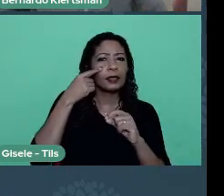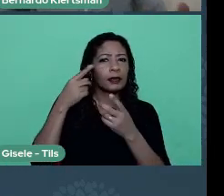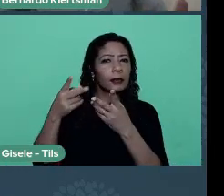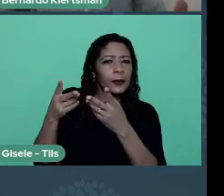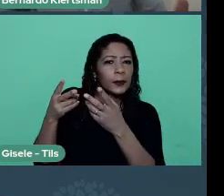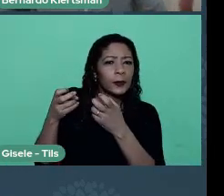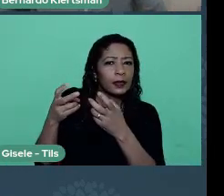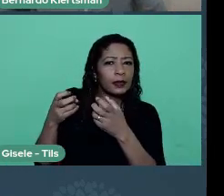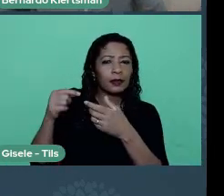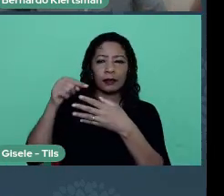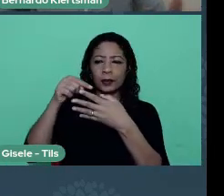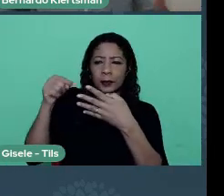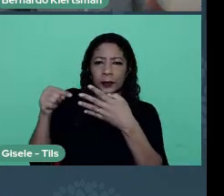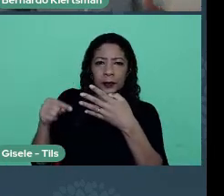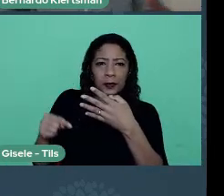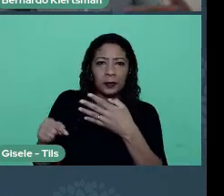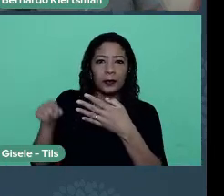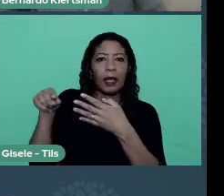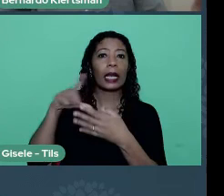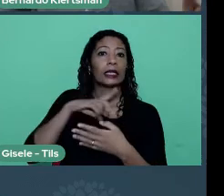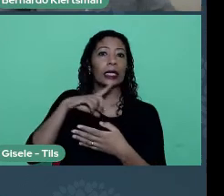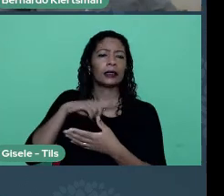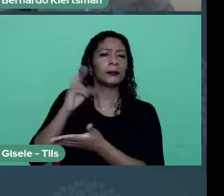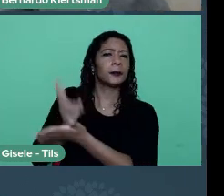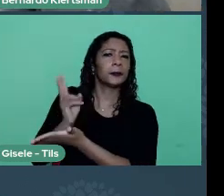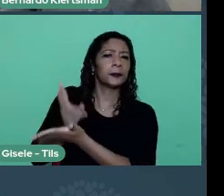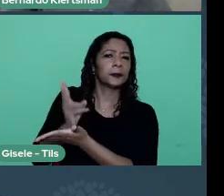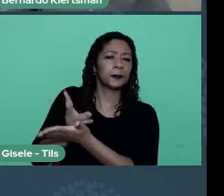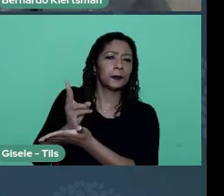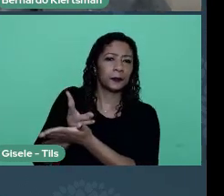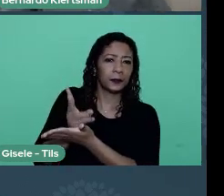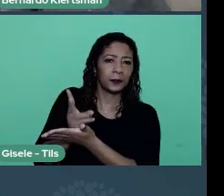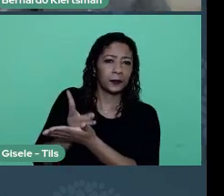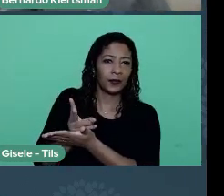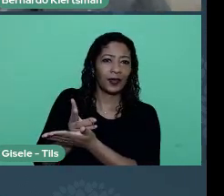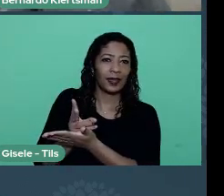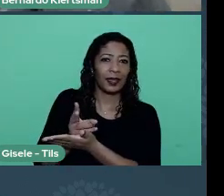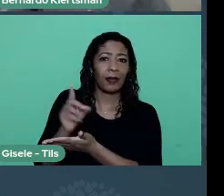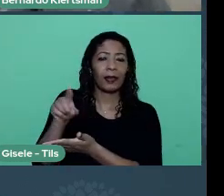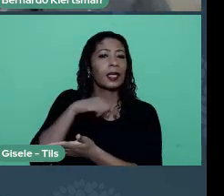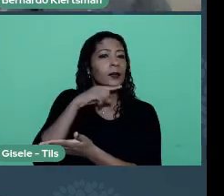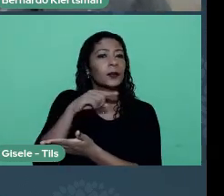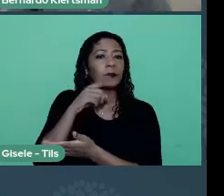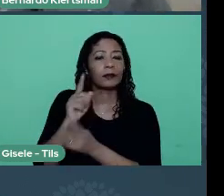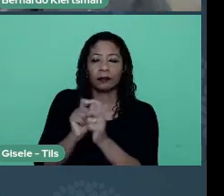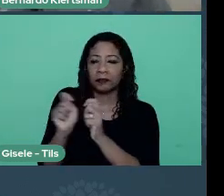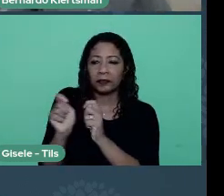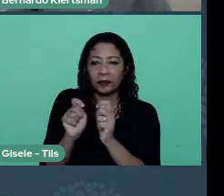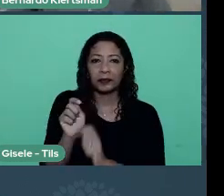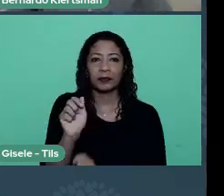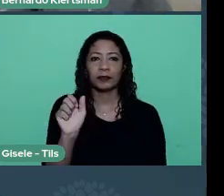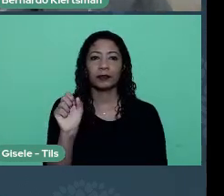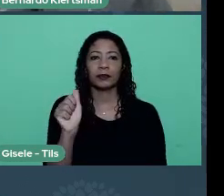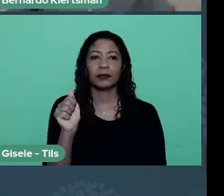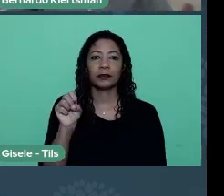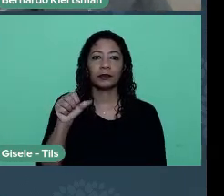criança tem constantemente e que não deixa ela controlar a sua doença, que são